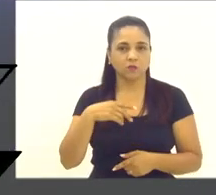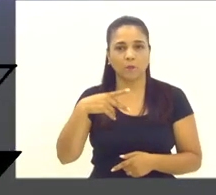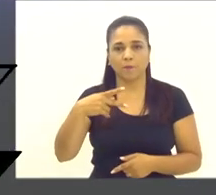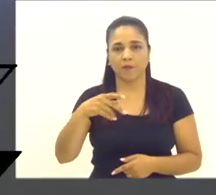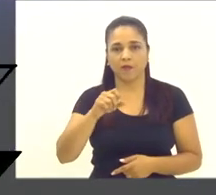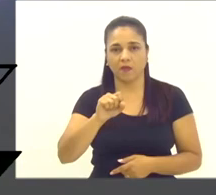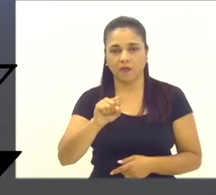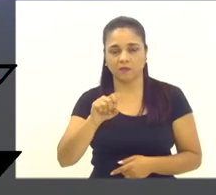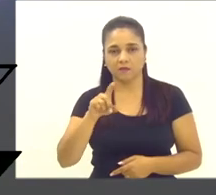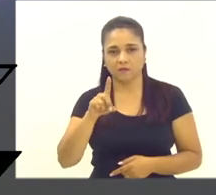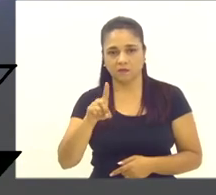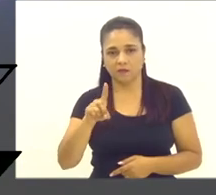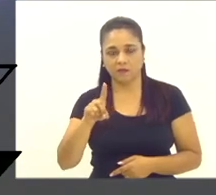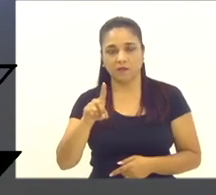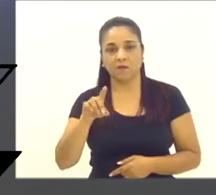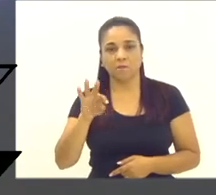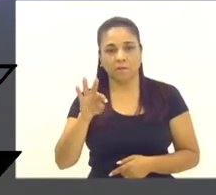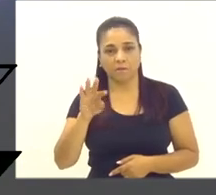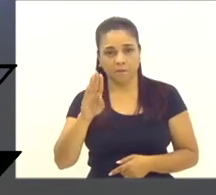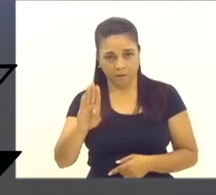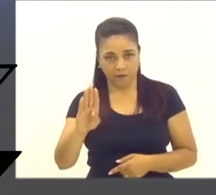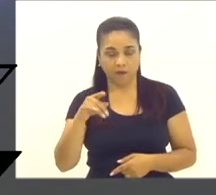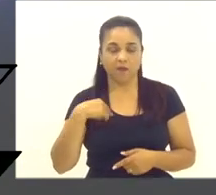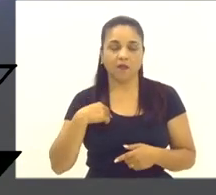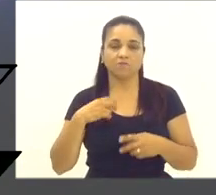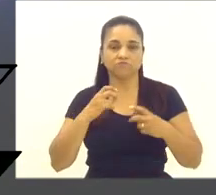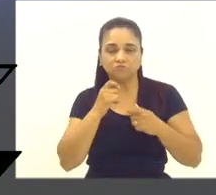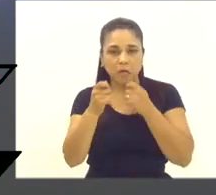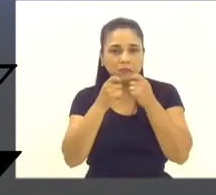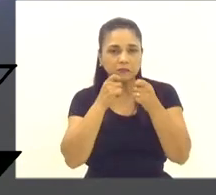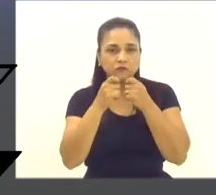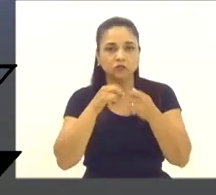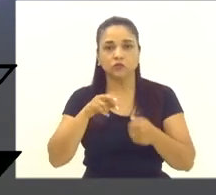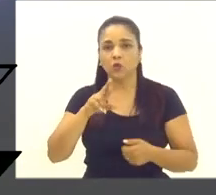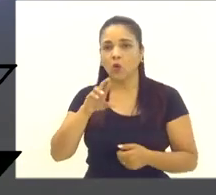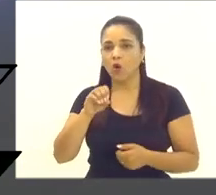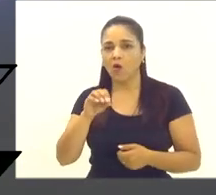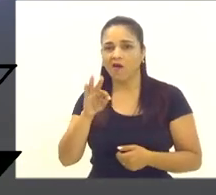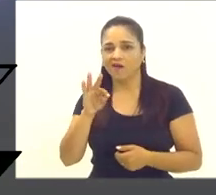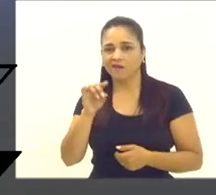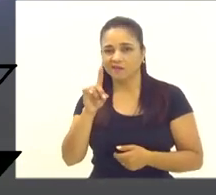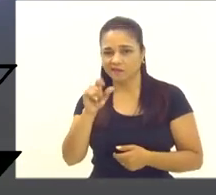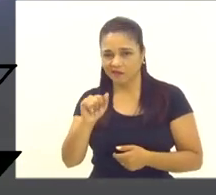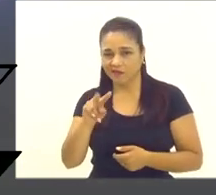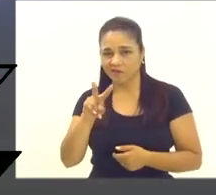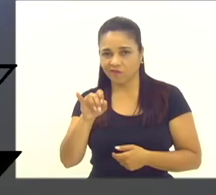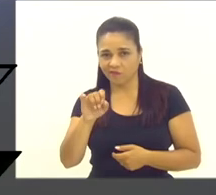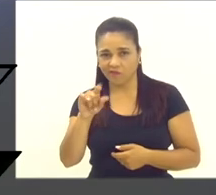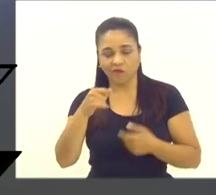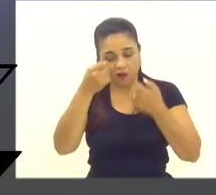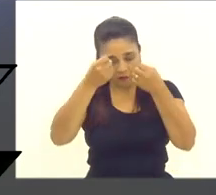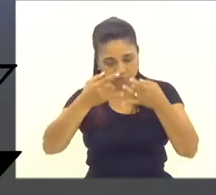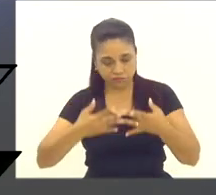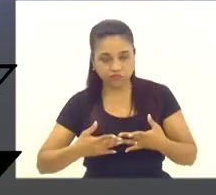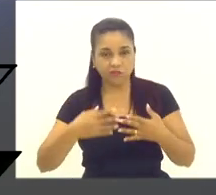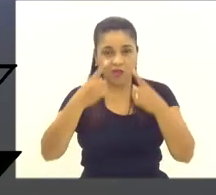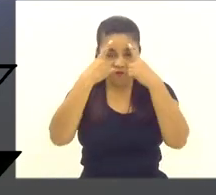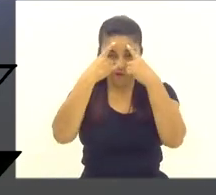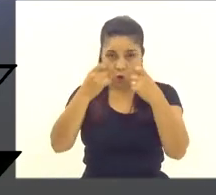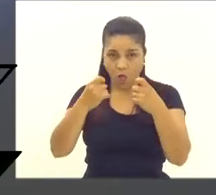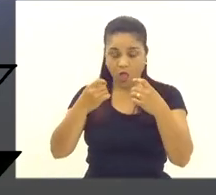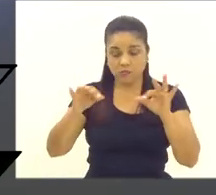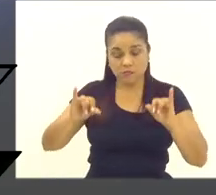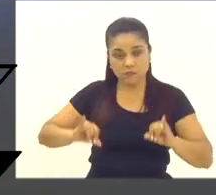tava numa entrevista do Roda Viva ela ela escreveu uma série de violências que ela